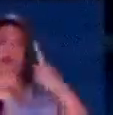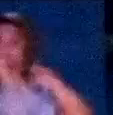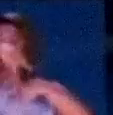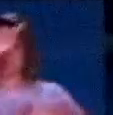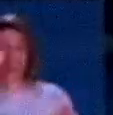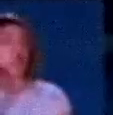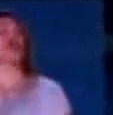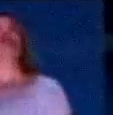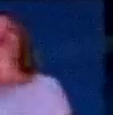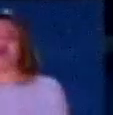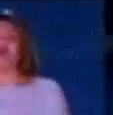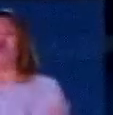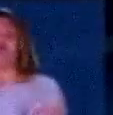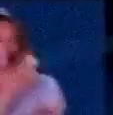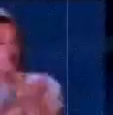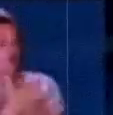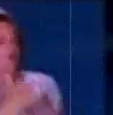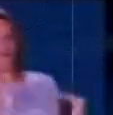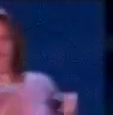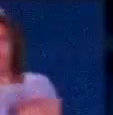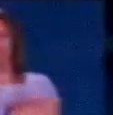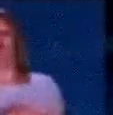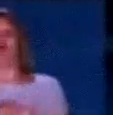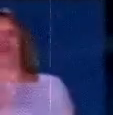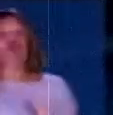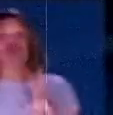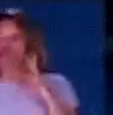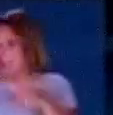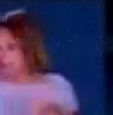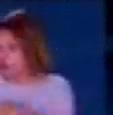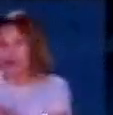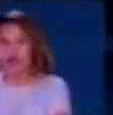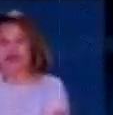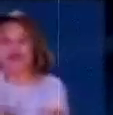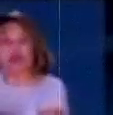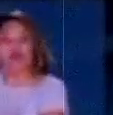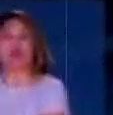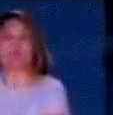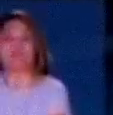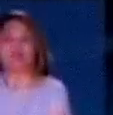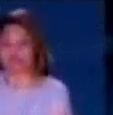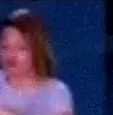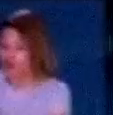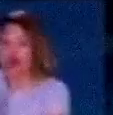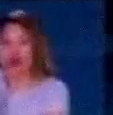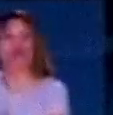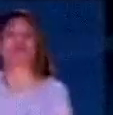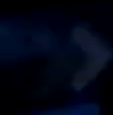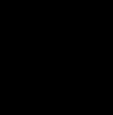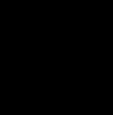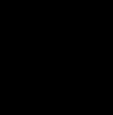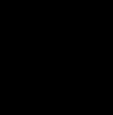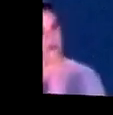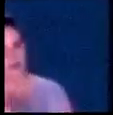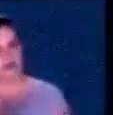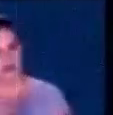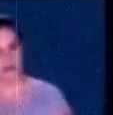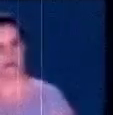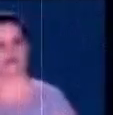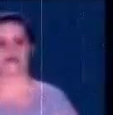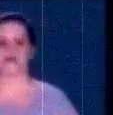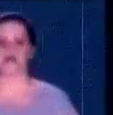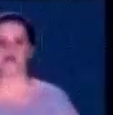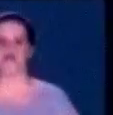lama. E nós vamos pegar todos os corruptos e vamos prender. Vamos guardar os verdadeiros bandidos. E vamos tirar o dedo e botar para o povo.